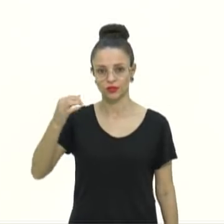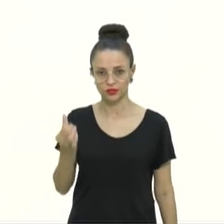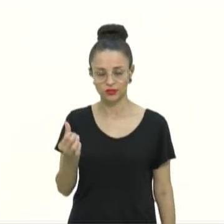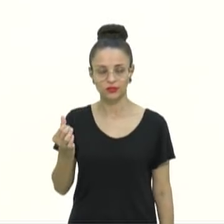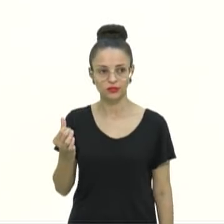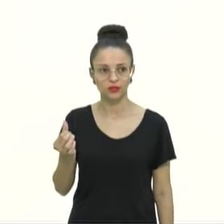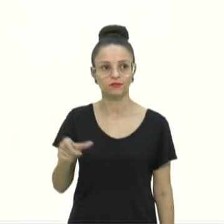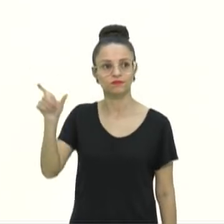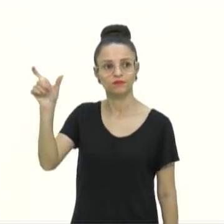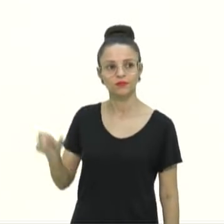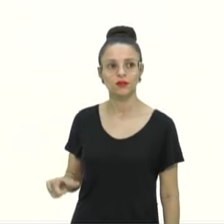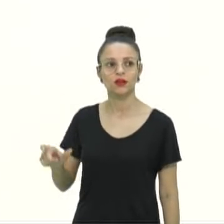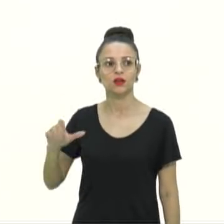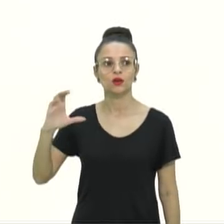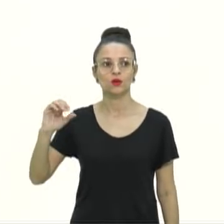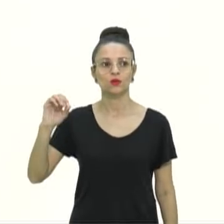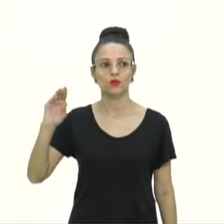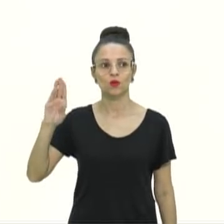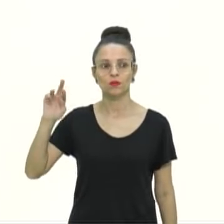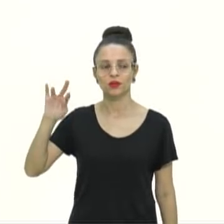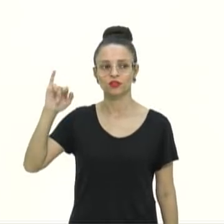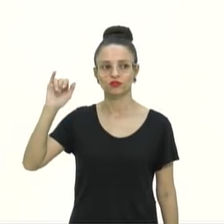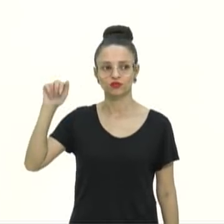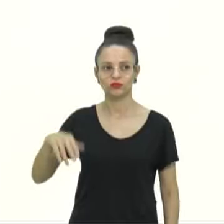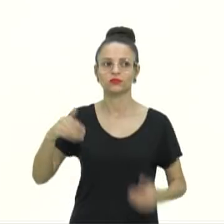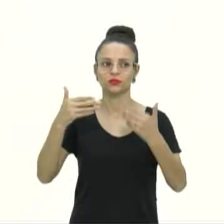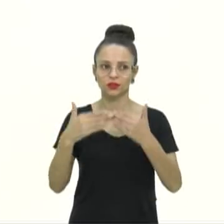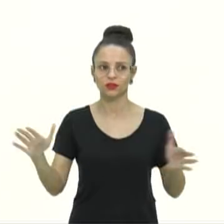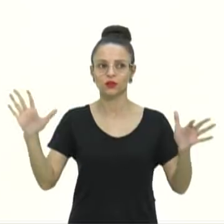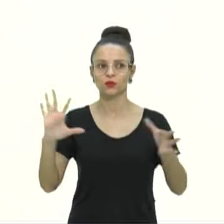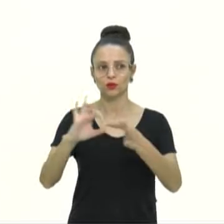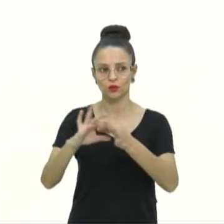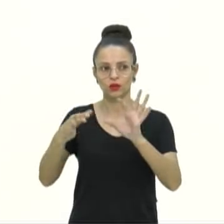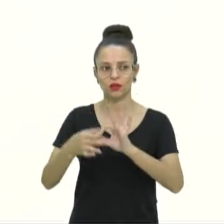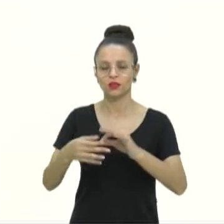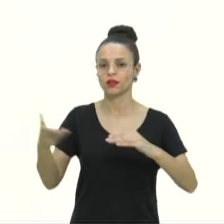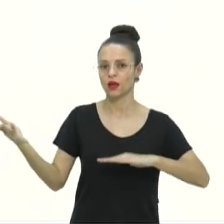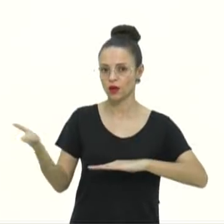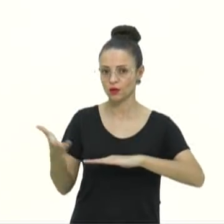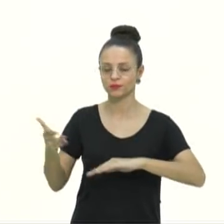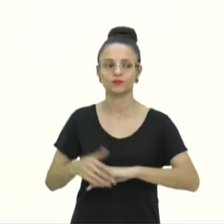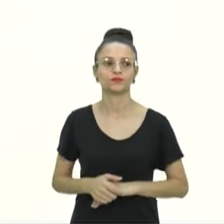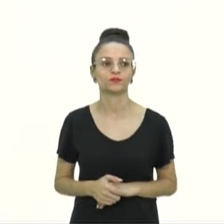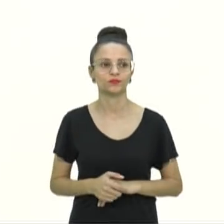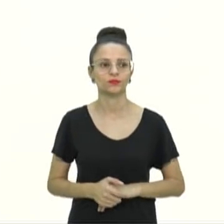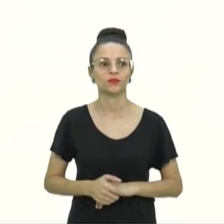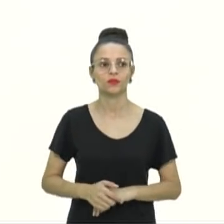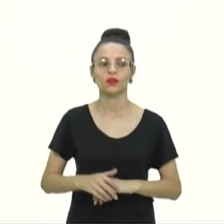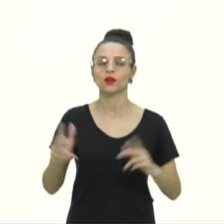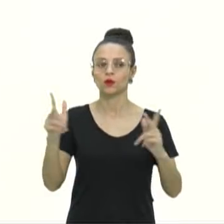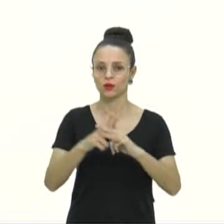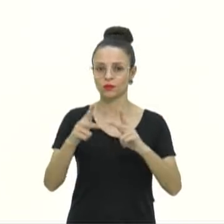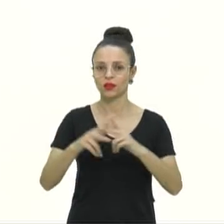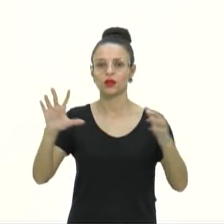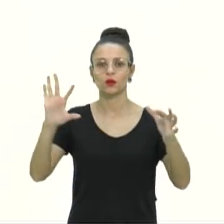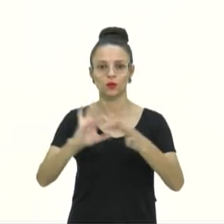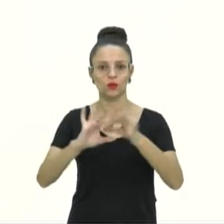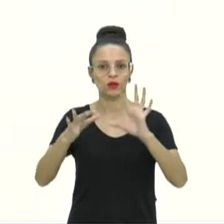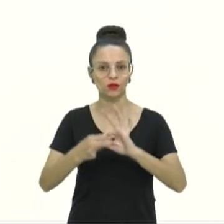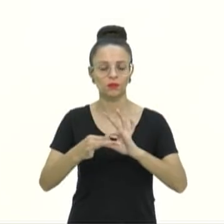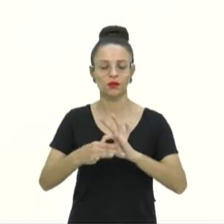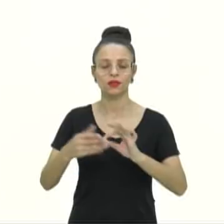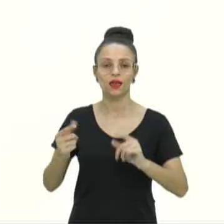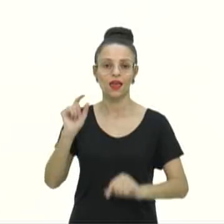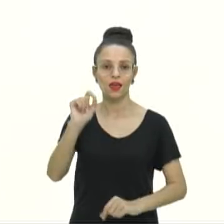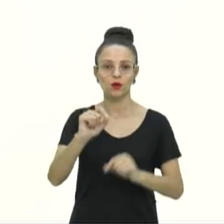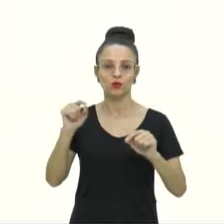Barão de Coubertin inaugurou os Jogos Olímpicos da era moderna. A luta olímpica foi apresentada como um dos elos entre passado